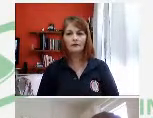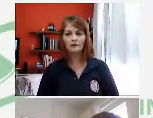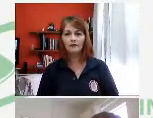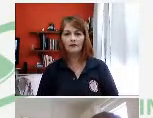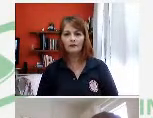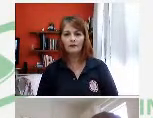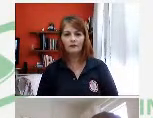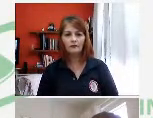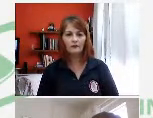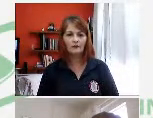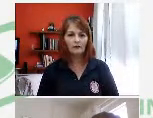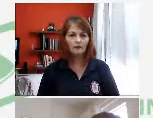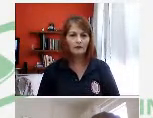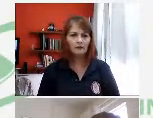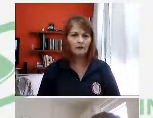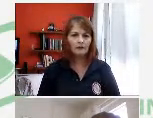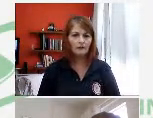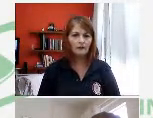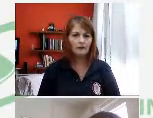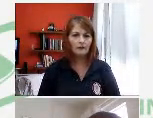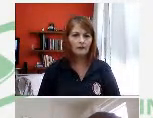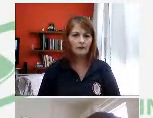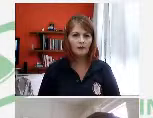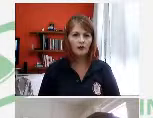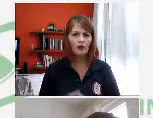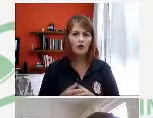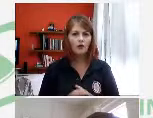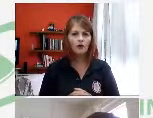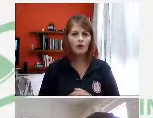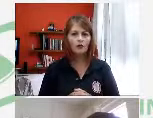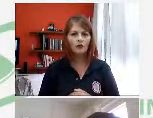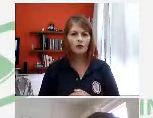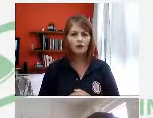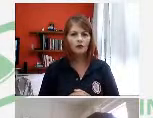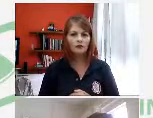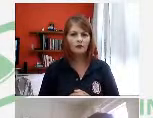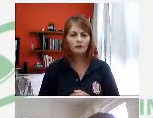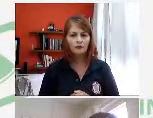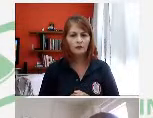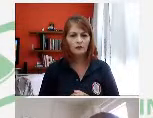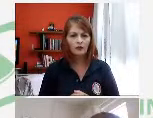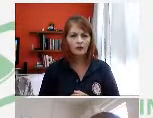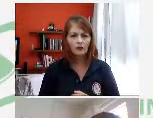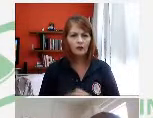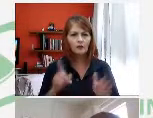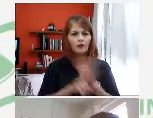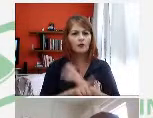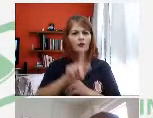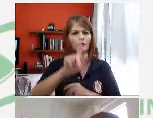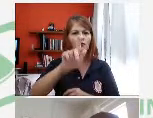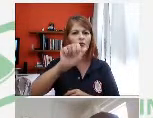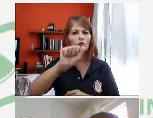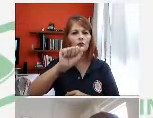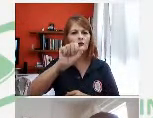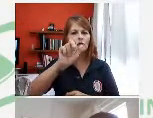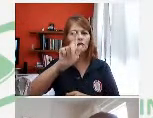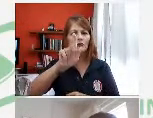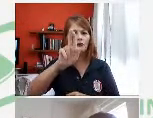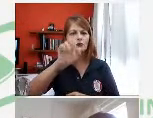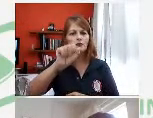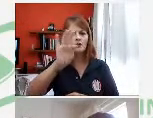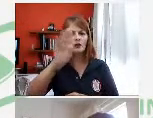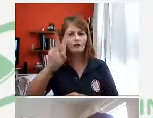Né? Deve estar carregando aqui, mas a professora Nete pergunta para o Gustavo, do PIBID, como foram